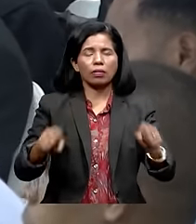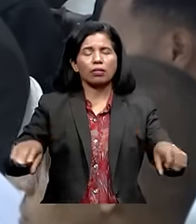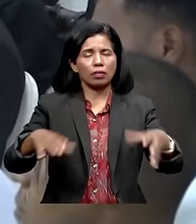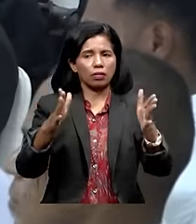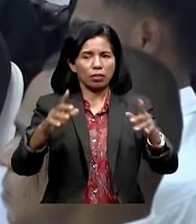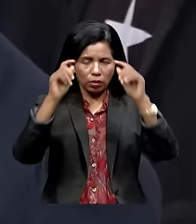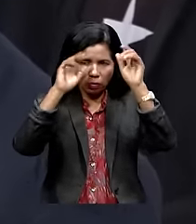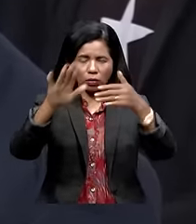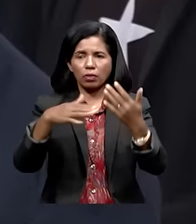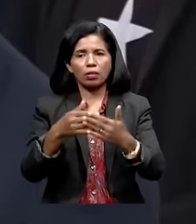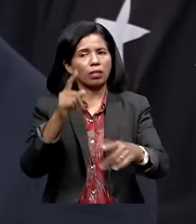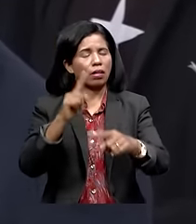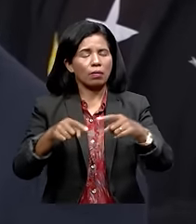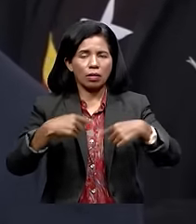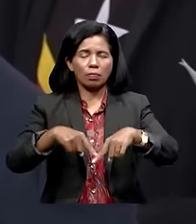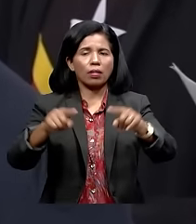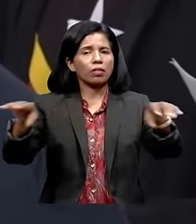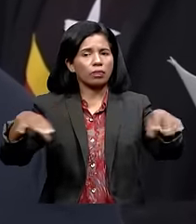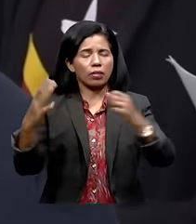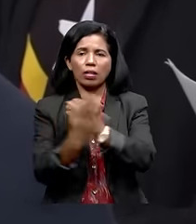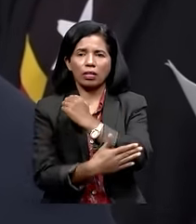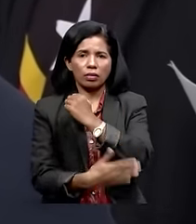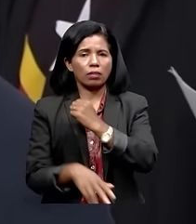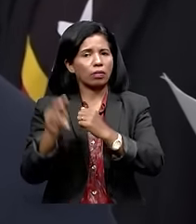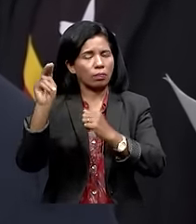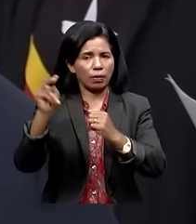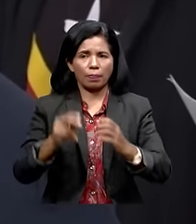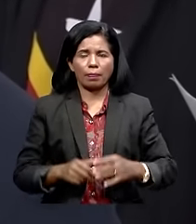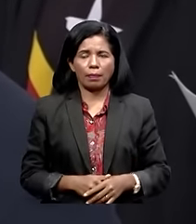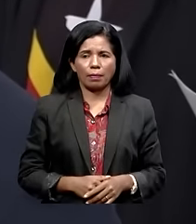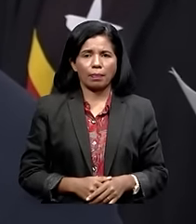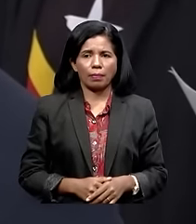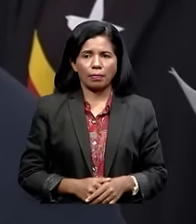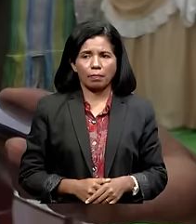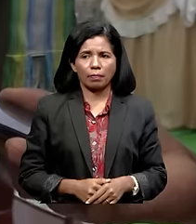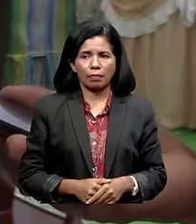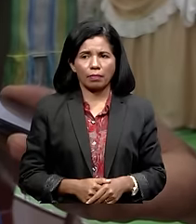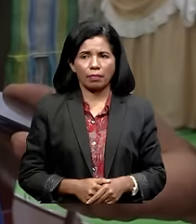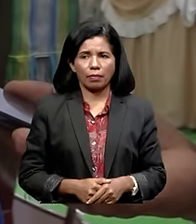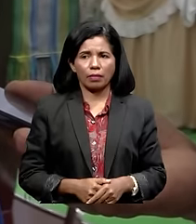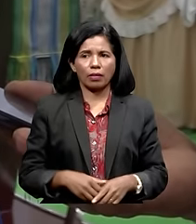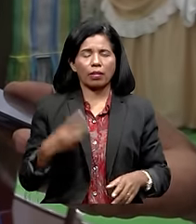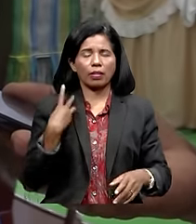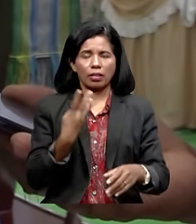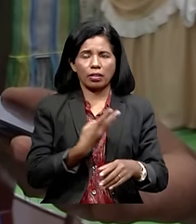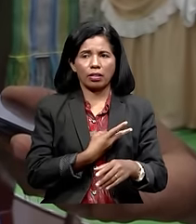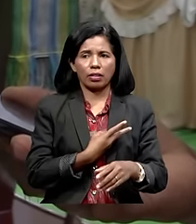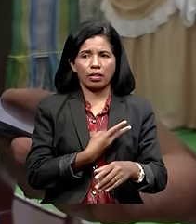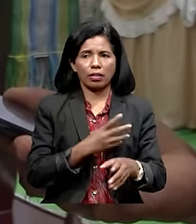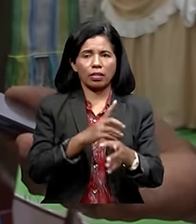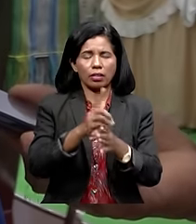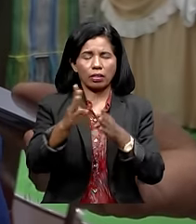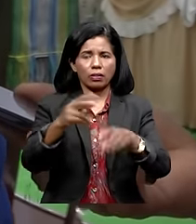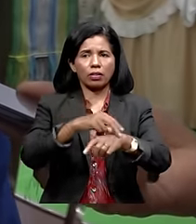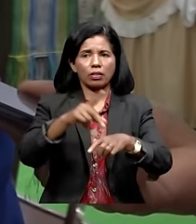trabalhador Timor-Leste labela ba serviço tan e a nação refere. Penhadao e tenia diretor nacional